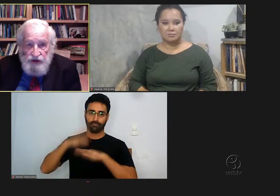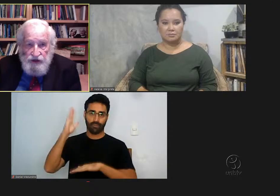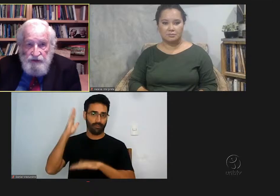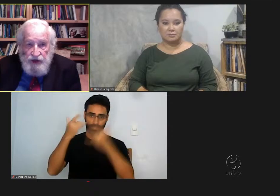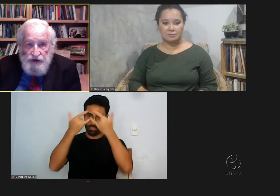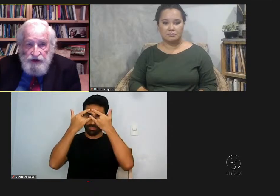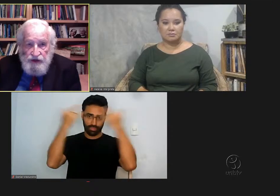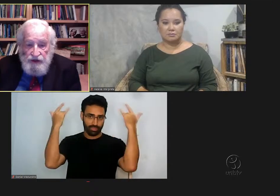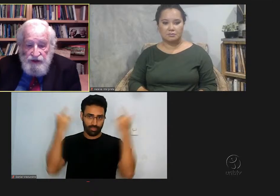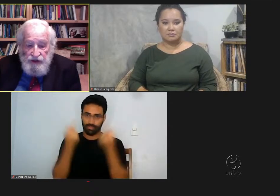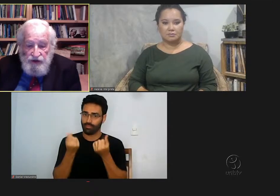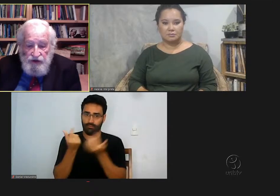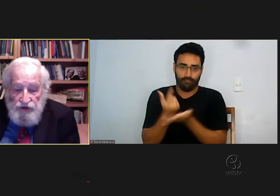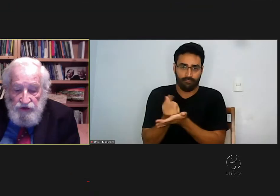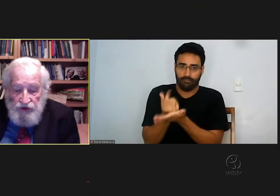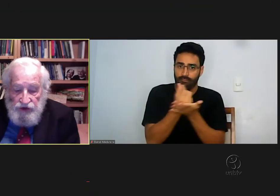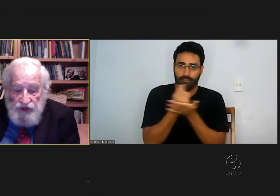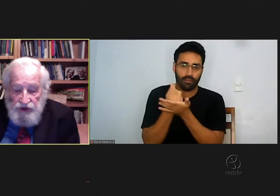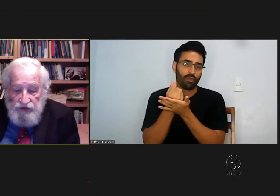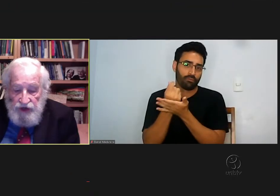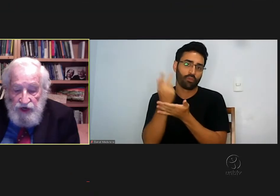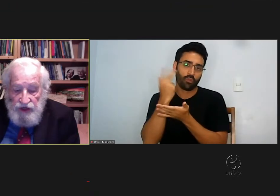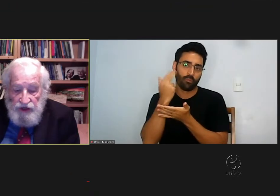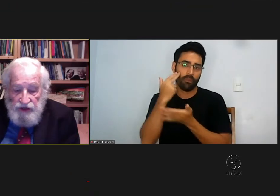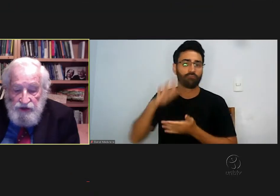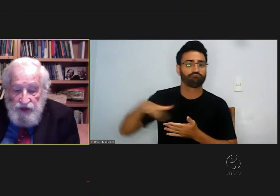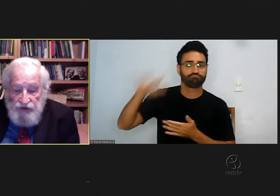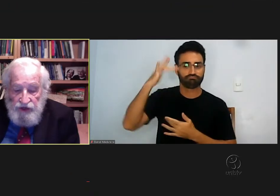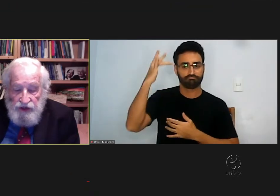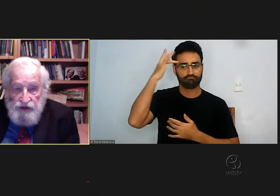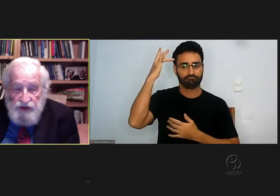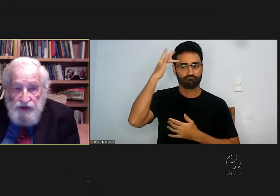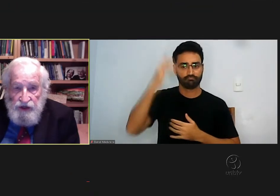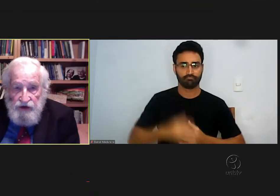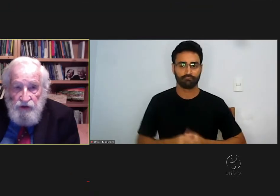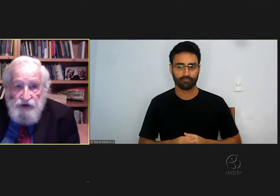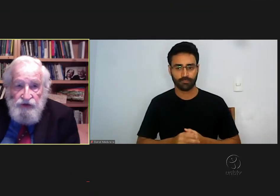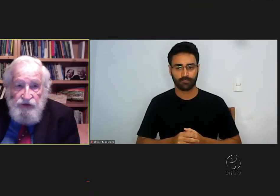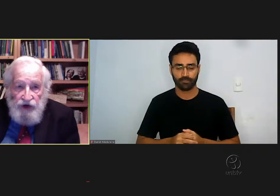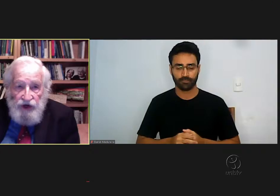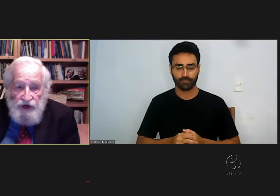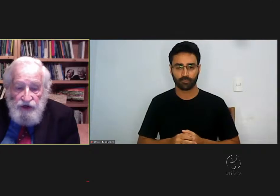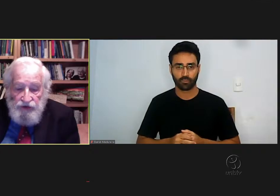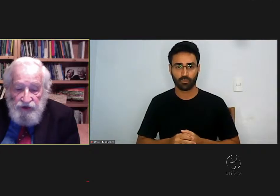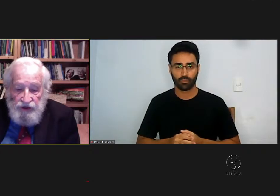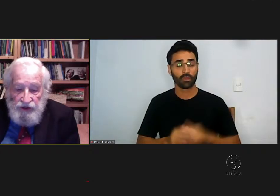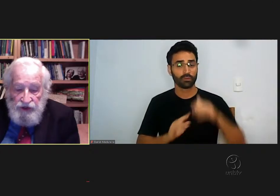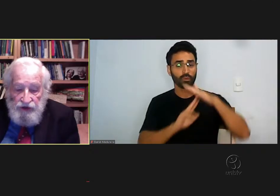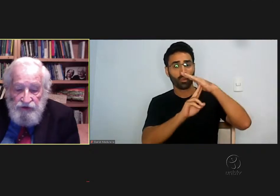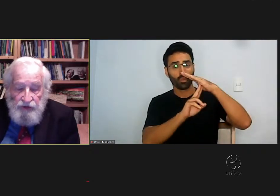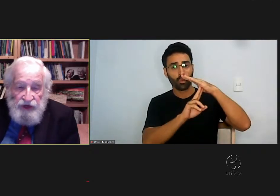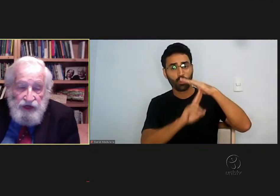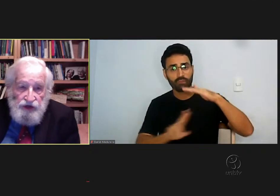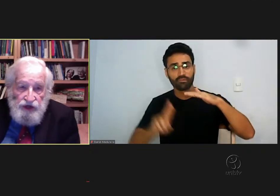né, em sua acepção moderna. As universidades com cunho